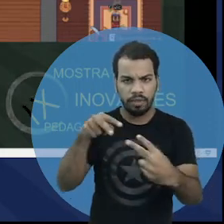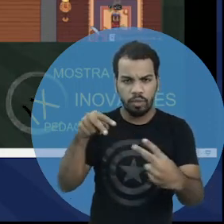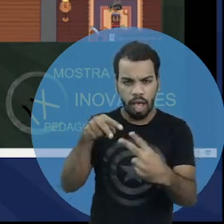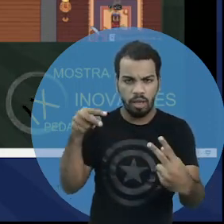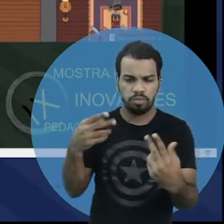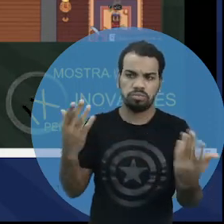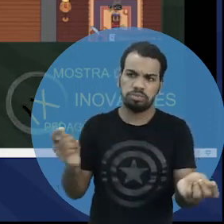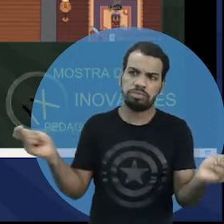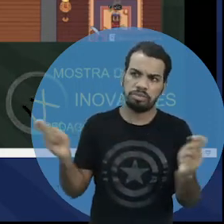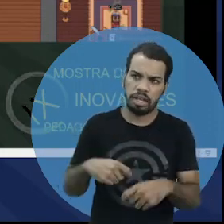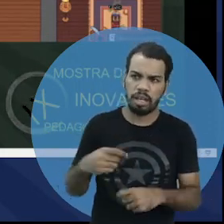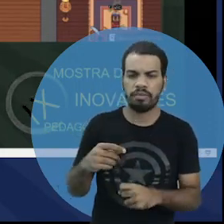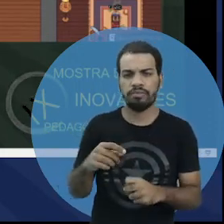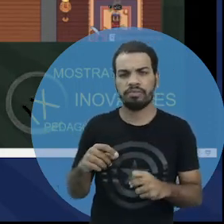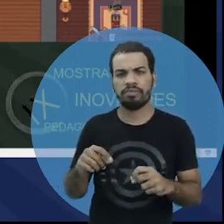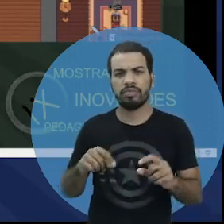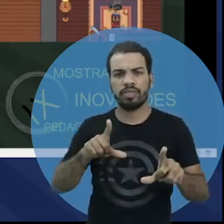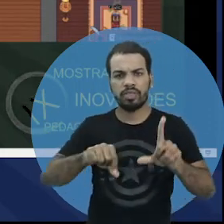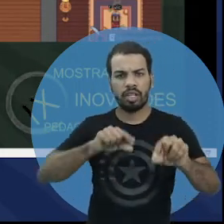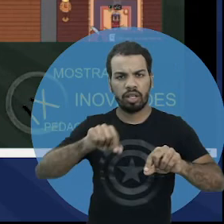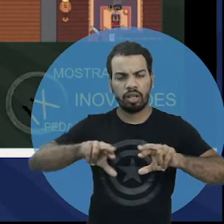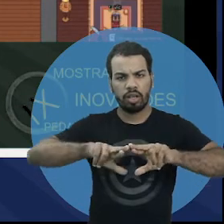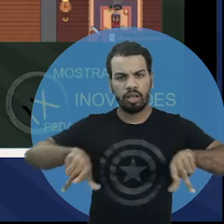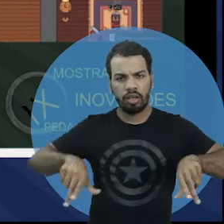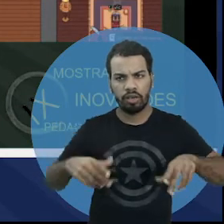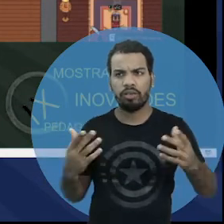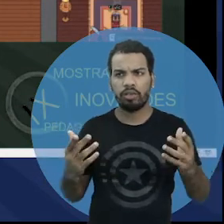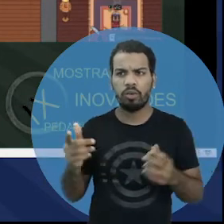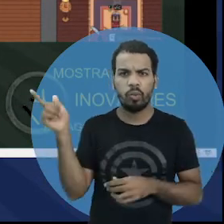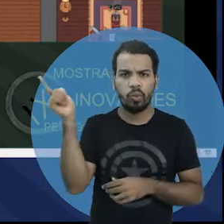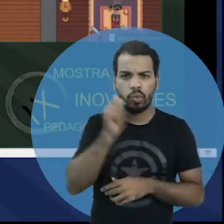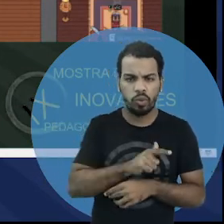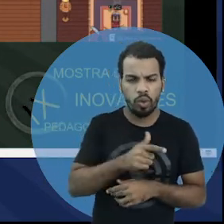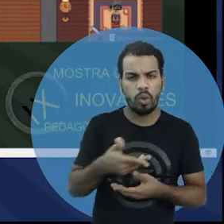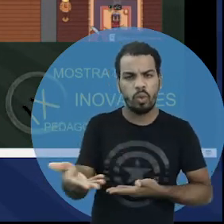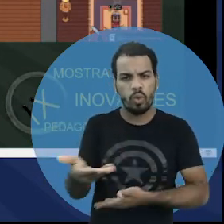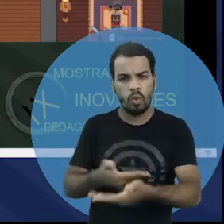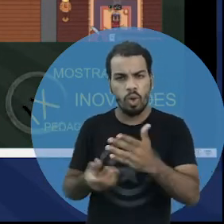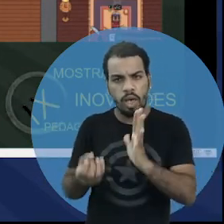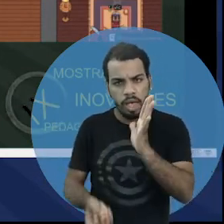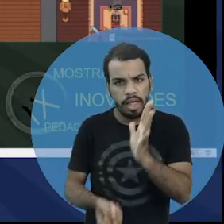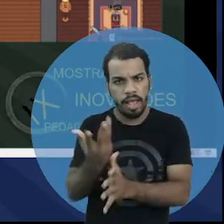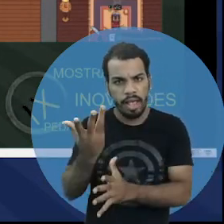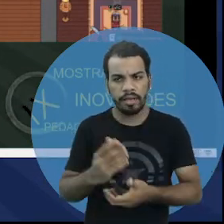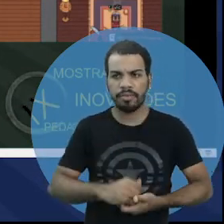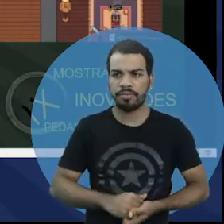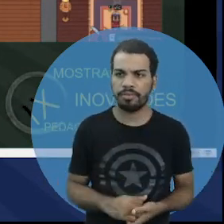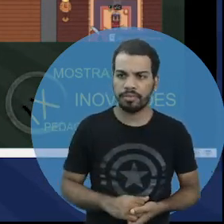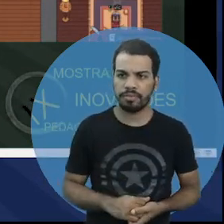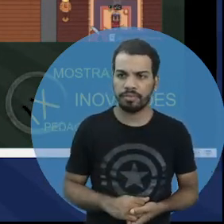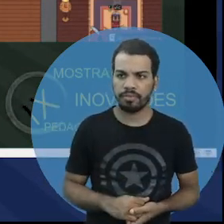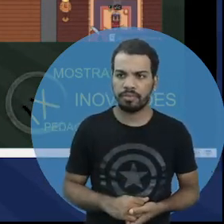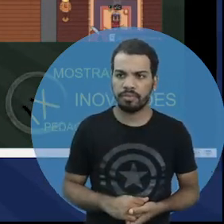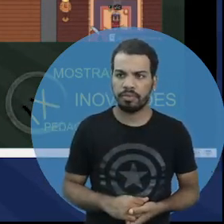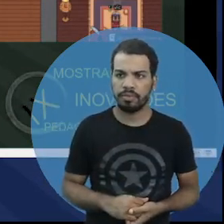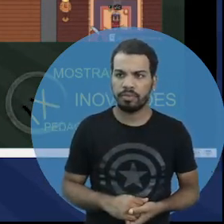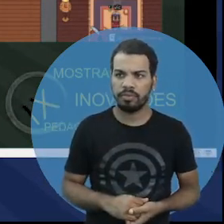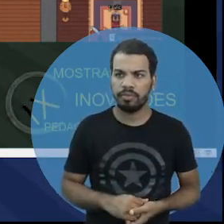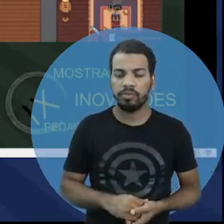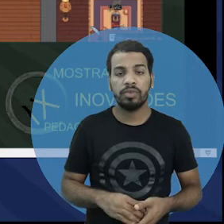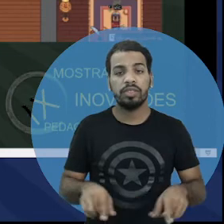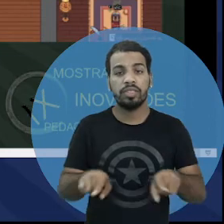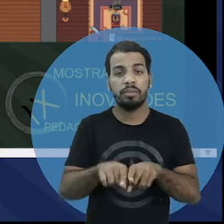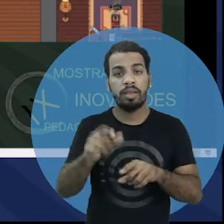eles poderiam selecionar diversos elementos para conseguir criar interações nessa sala virtual. E, além disso, usar a criatividade